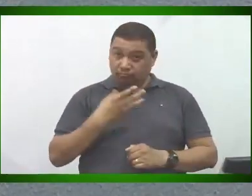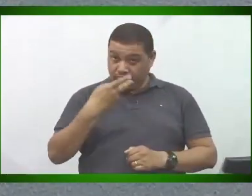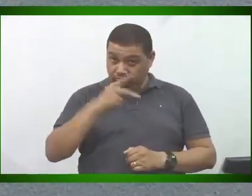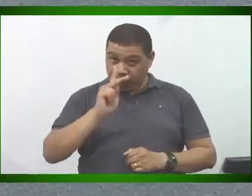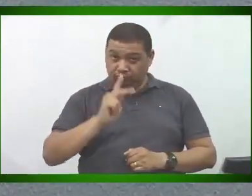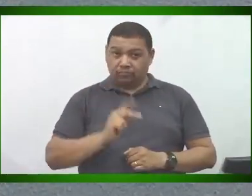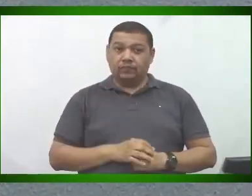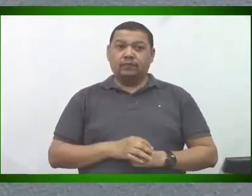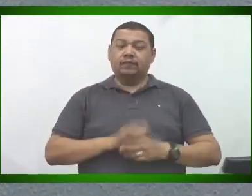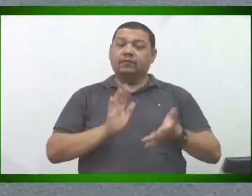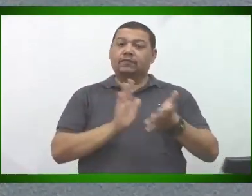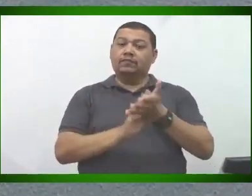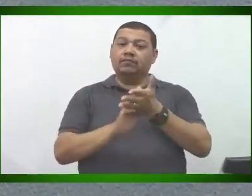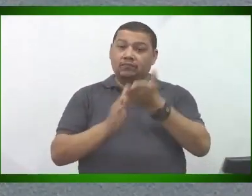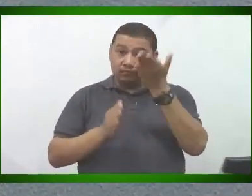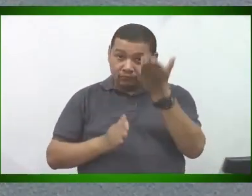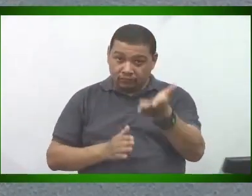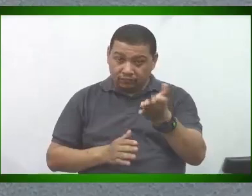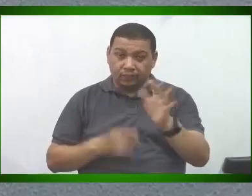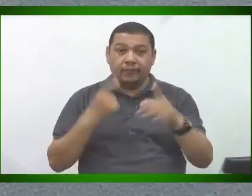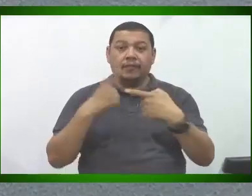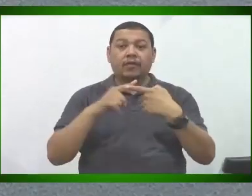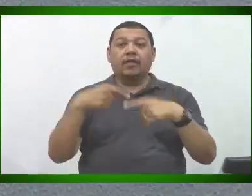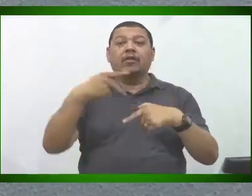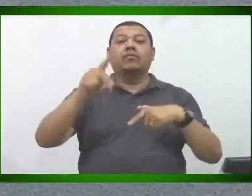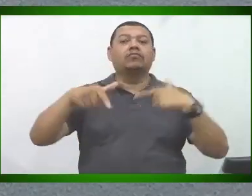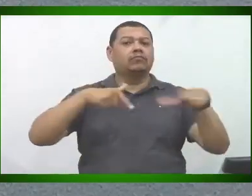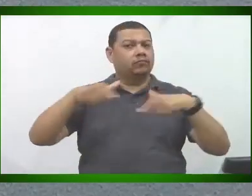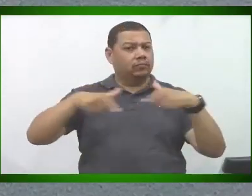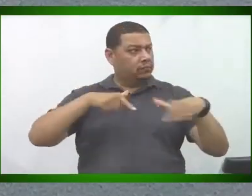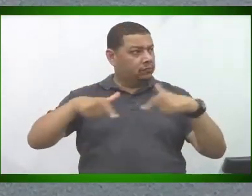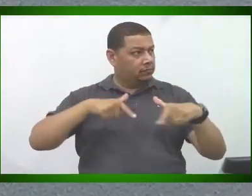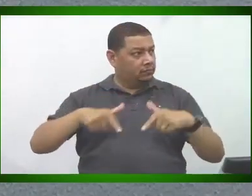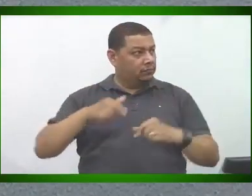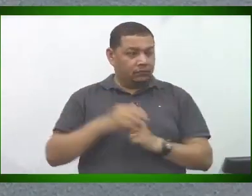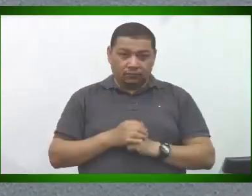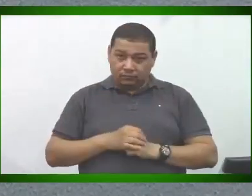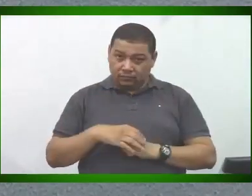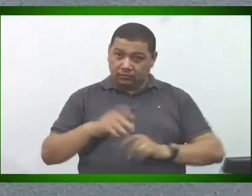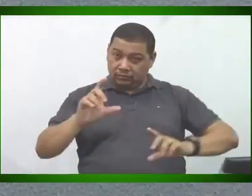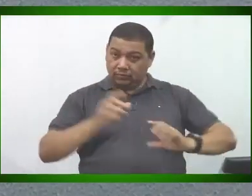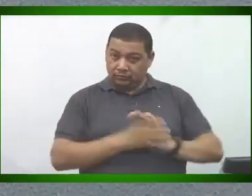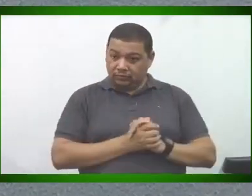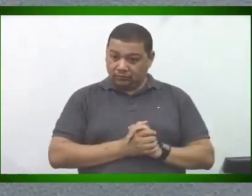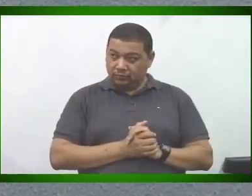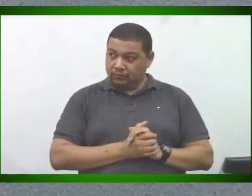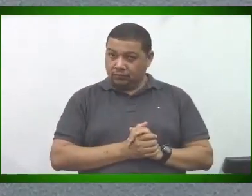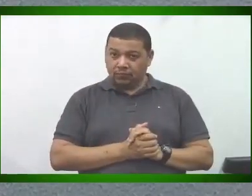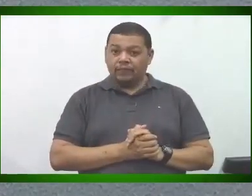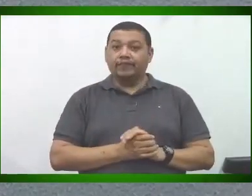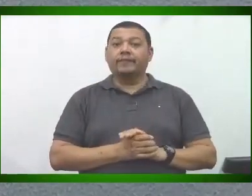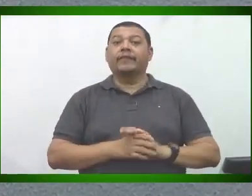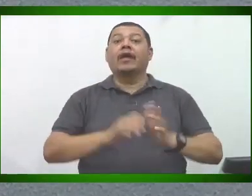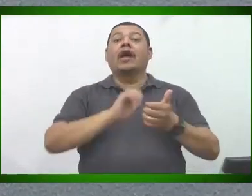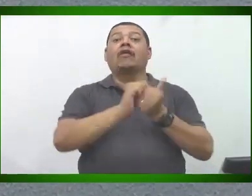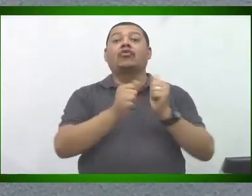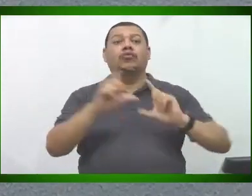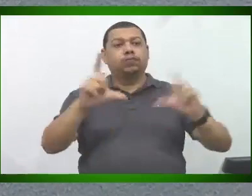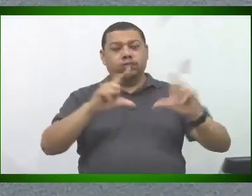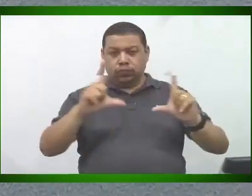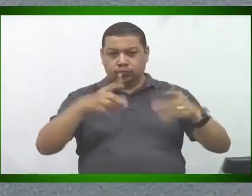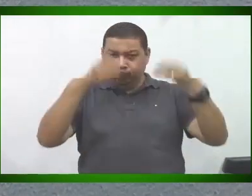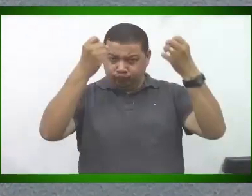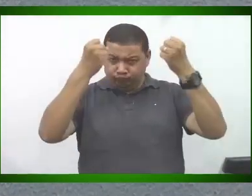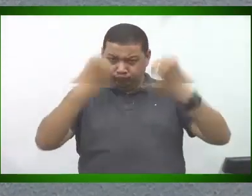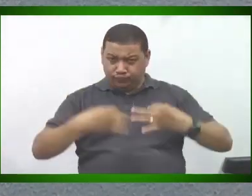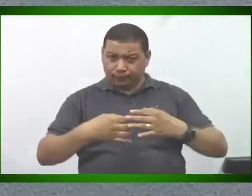parabenizar você pelo trabalho que tem feito ali na transmissão do União Cacoalense, trazendo